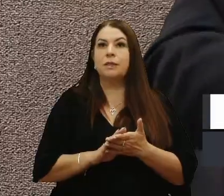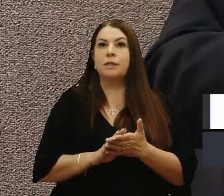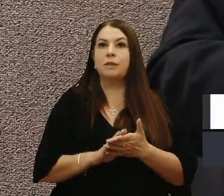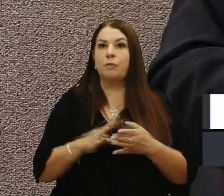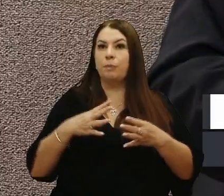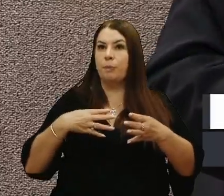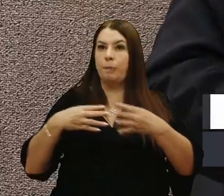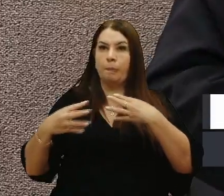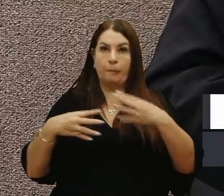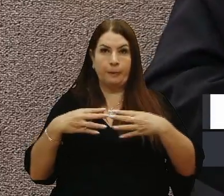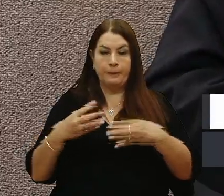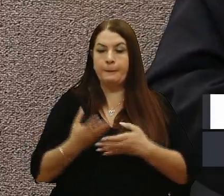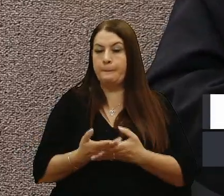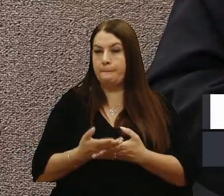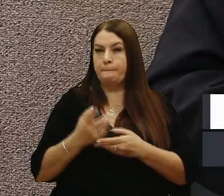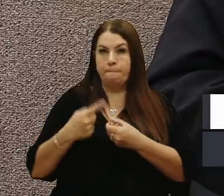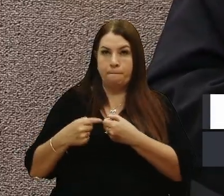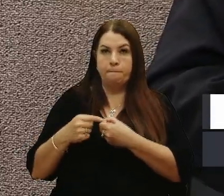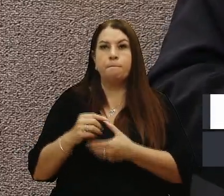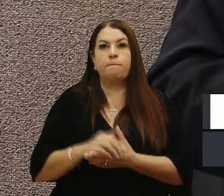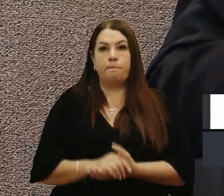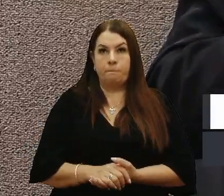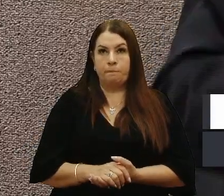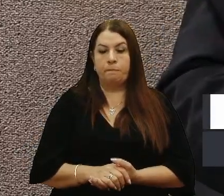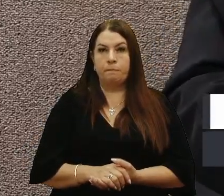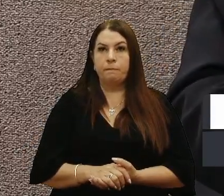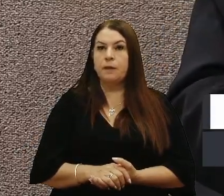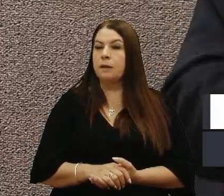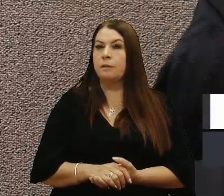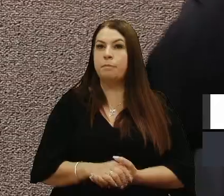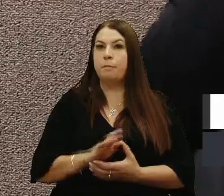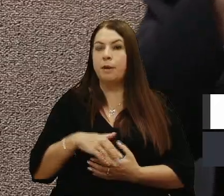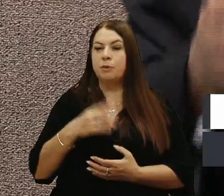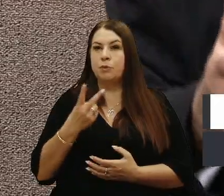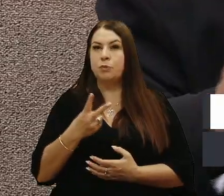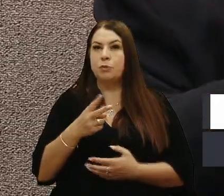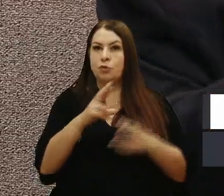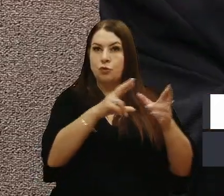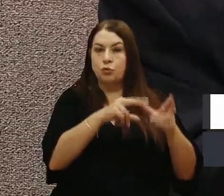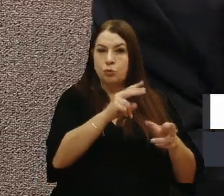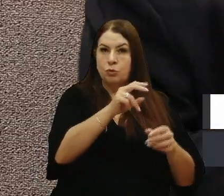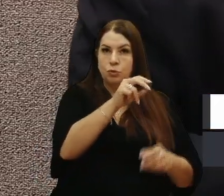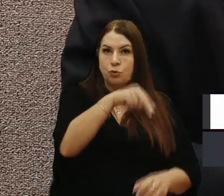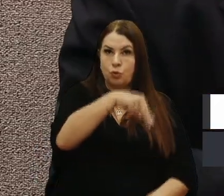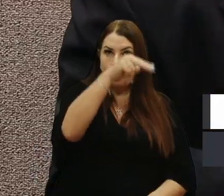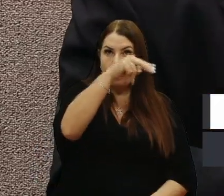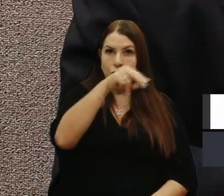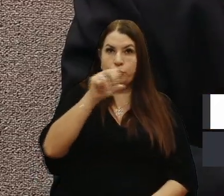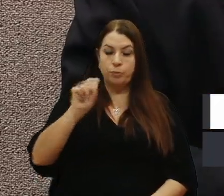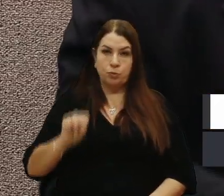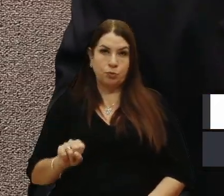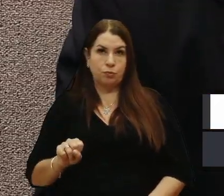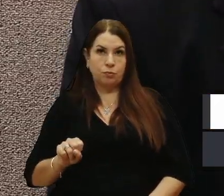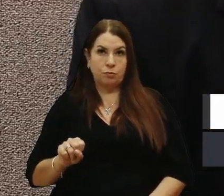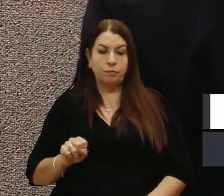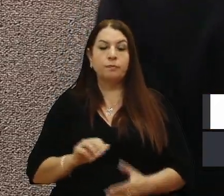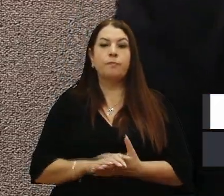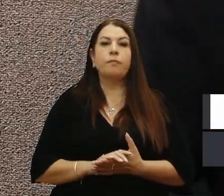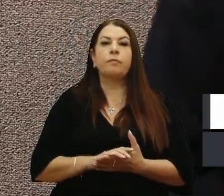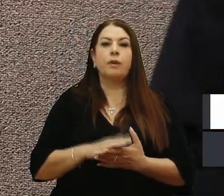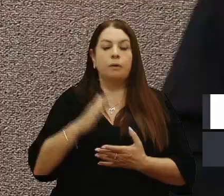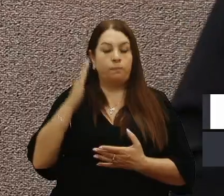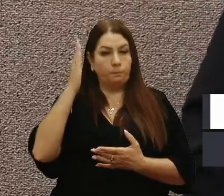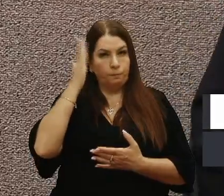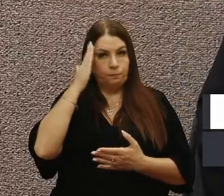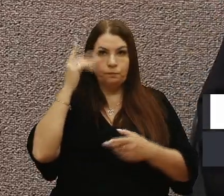Estações de transbordo na cidade. Pelo menos 2, uma na região norte e uma na região sul. E eu sei